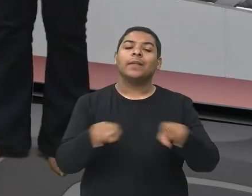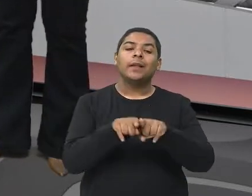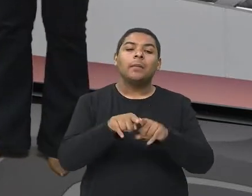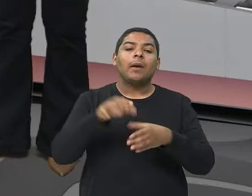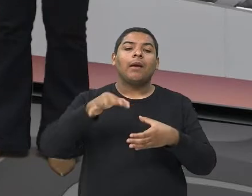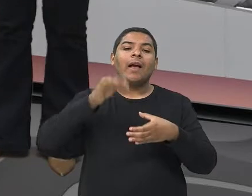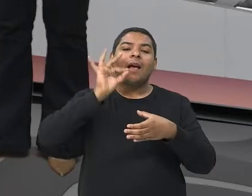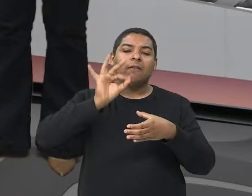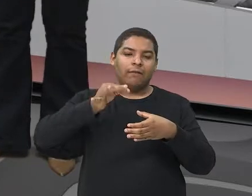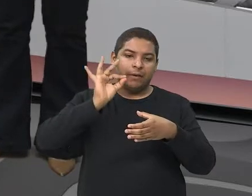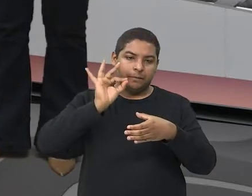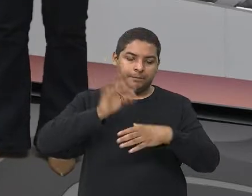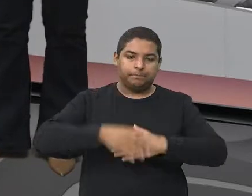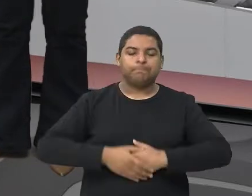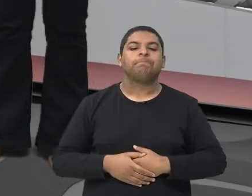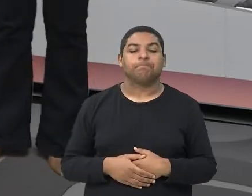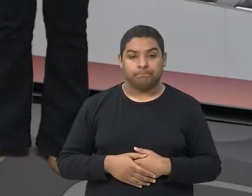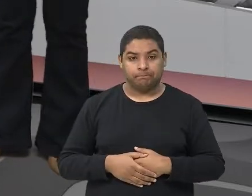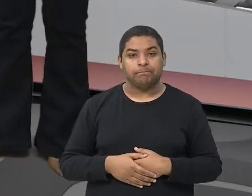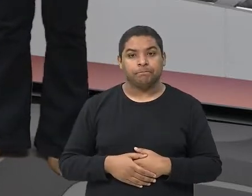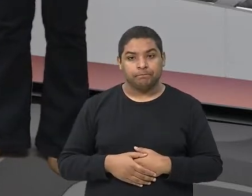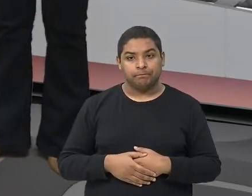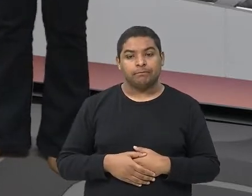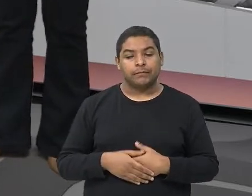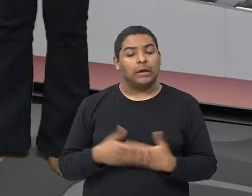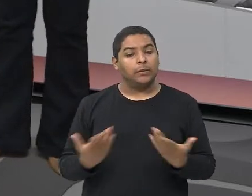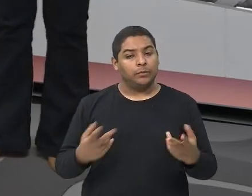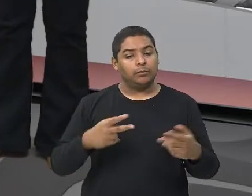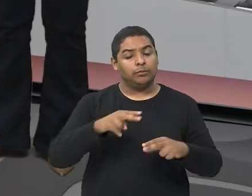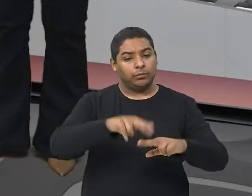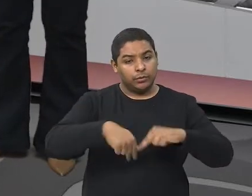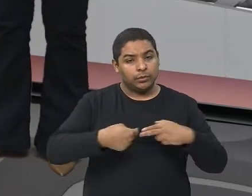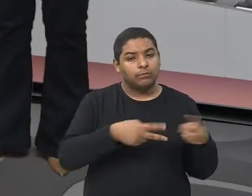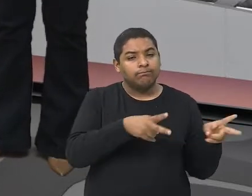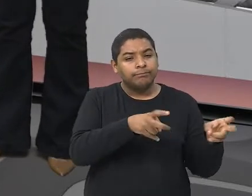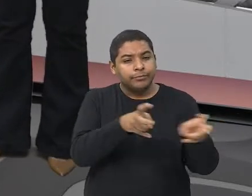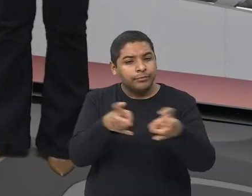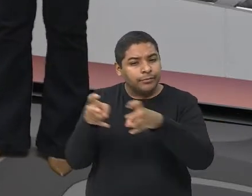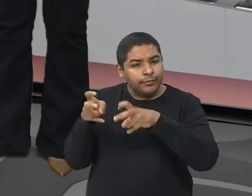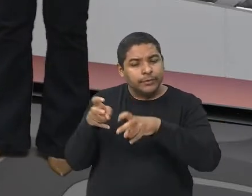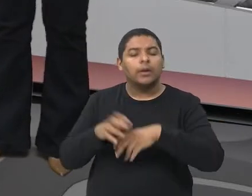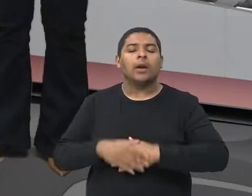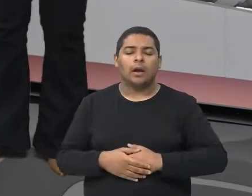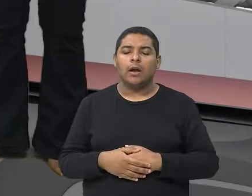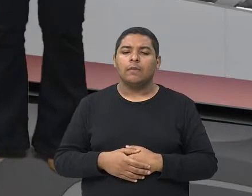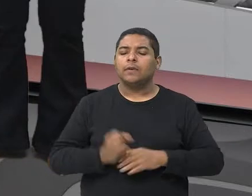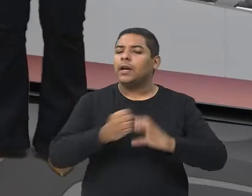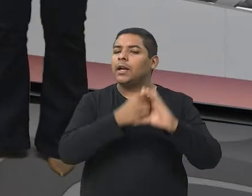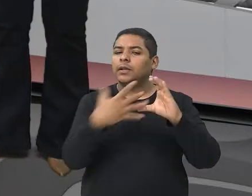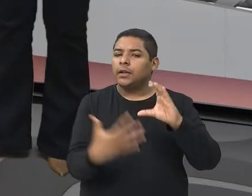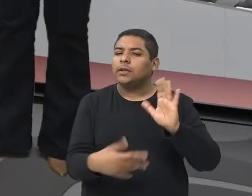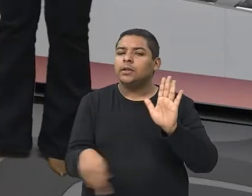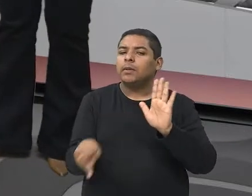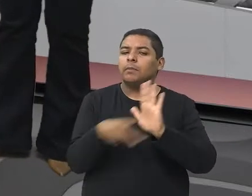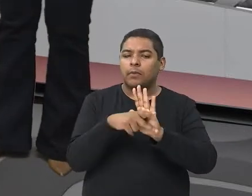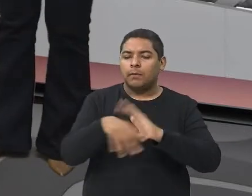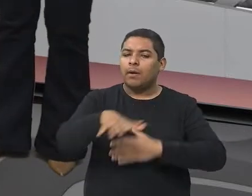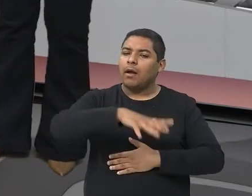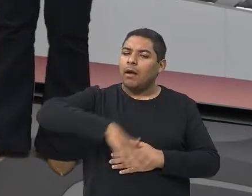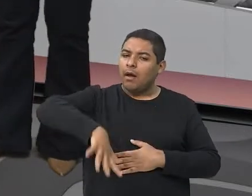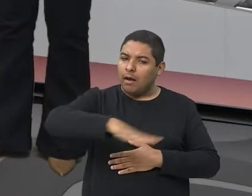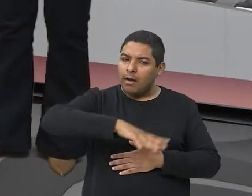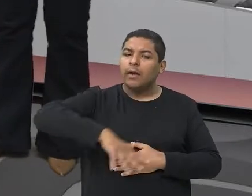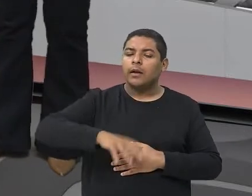do café, tá certo? Então a gente observa aí todas essas características dessas áreas aí da